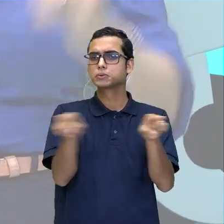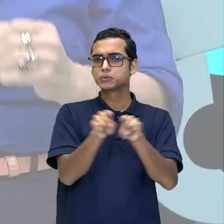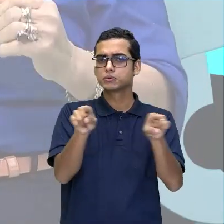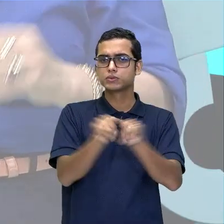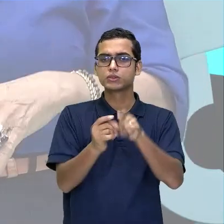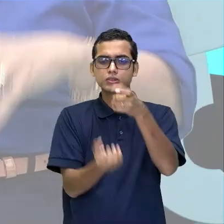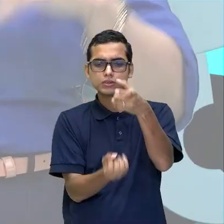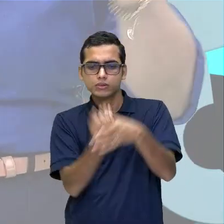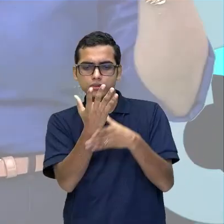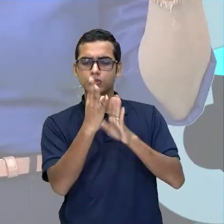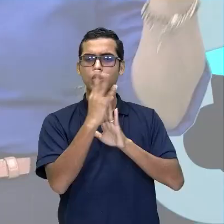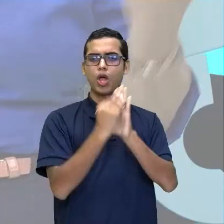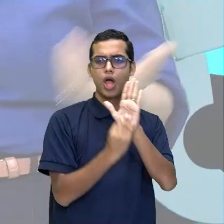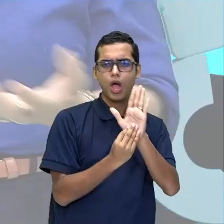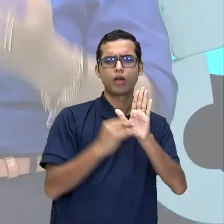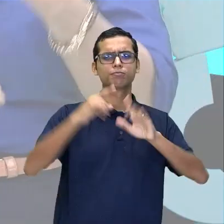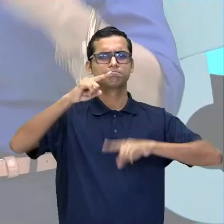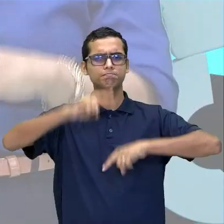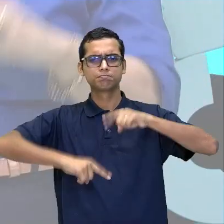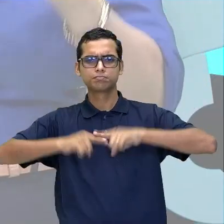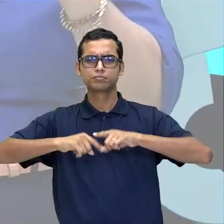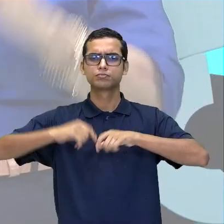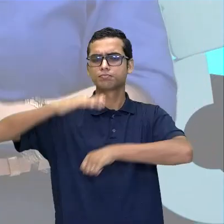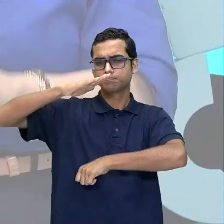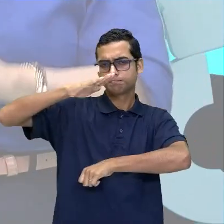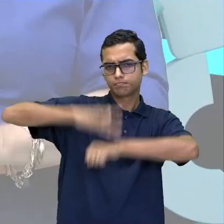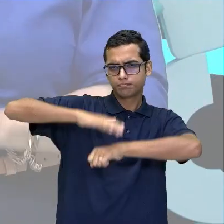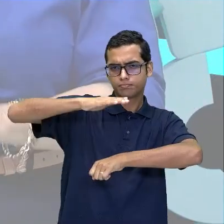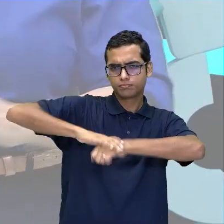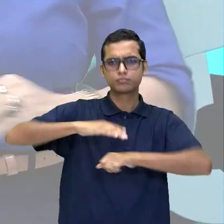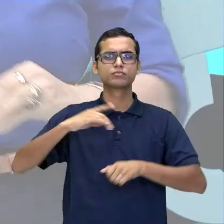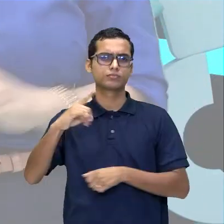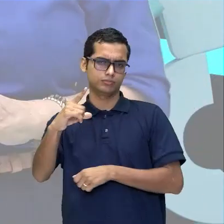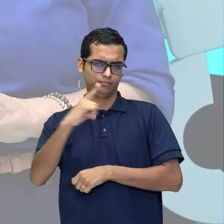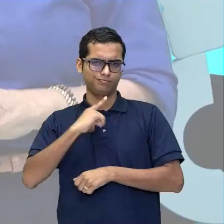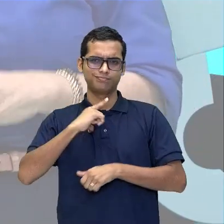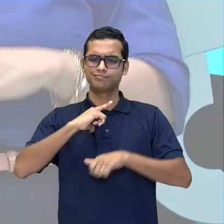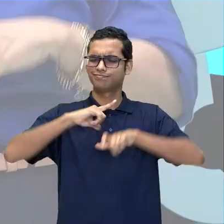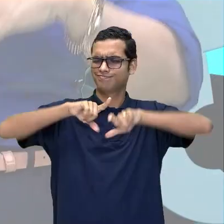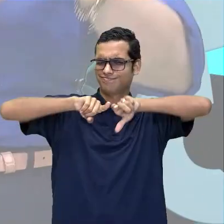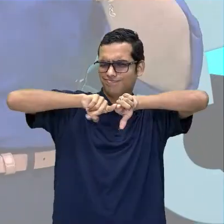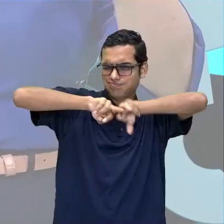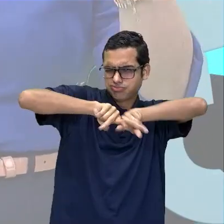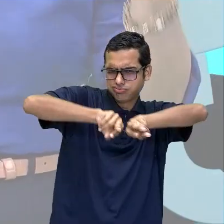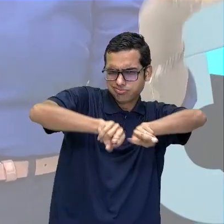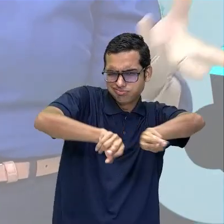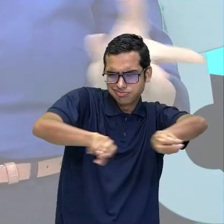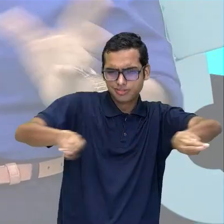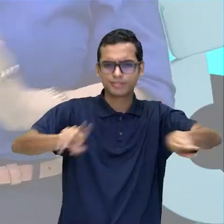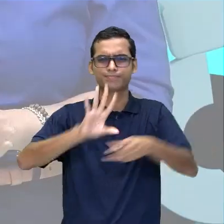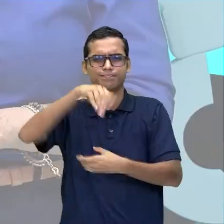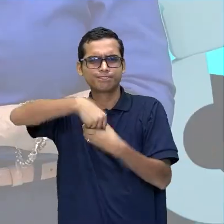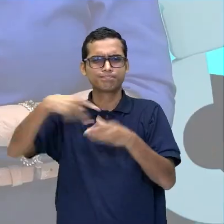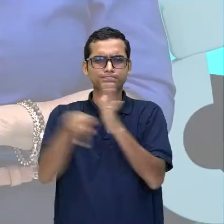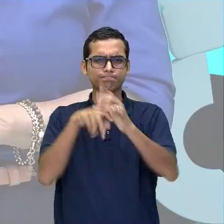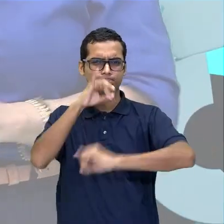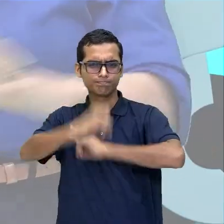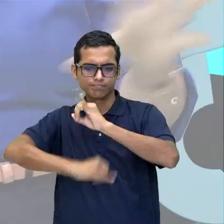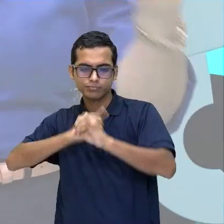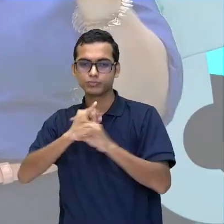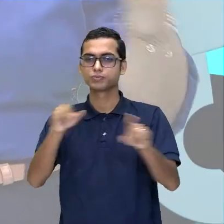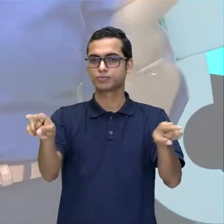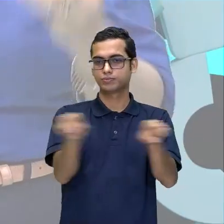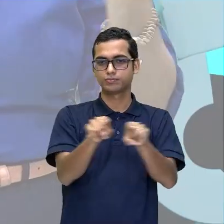conteúdo próprio. E hoje você encontra muito conteúdo, né? Na internet, muito